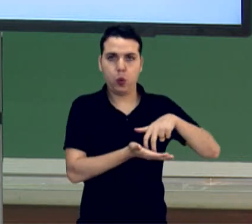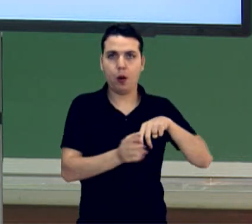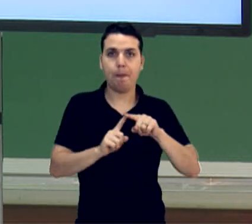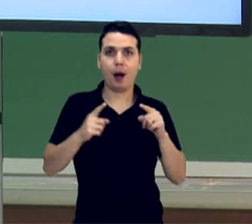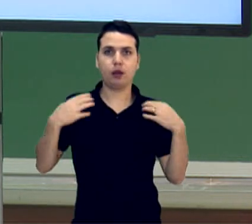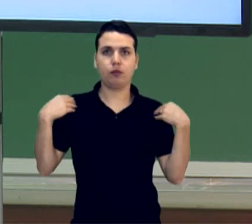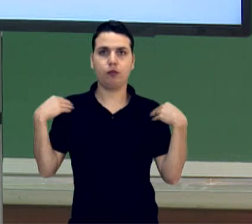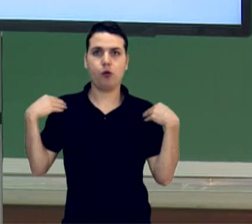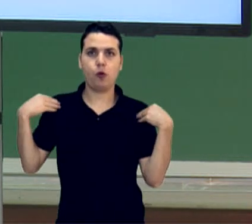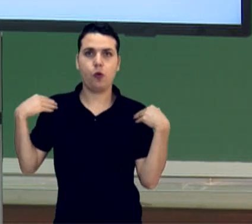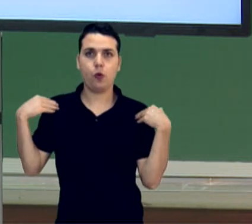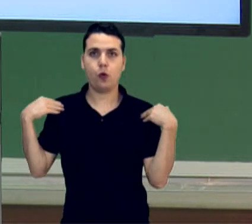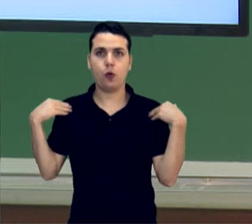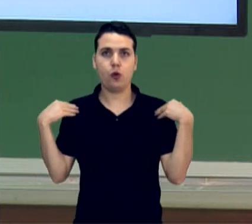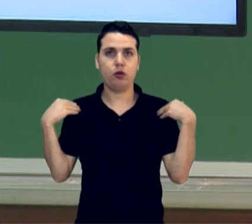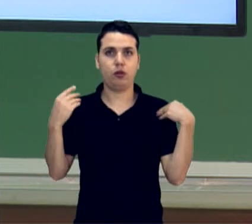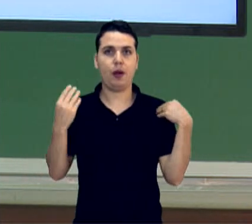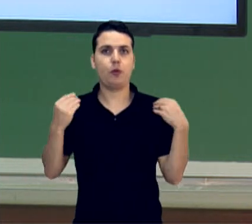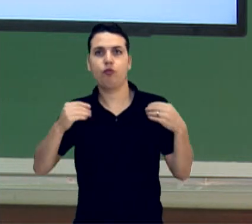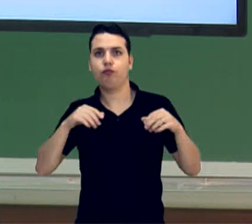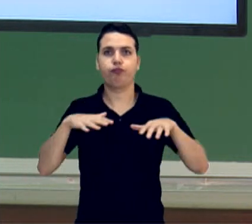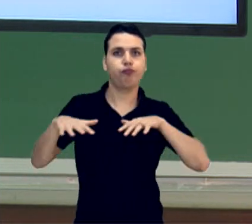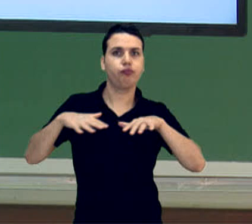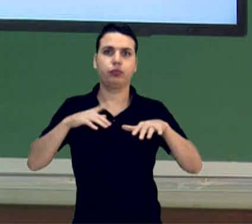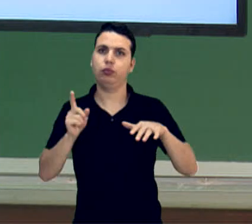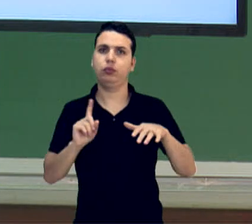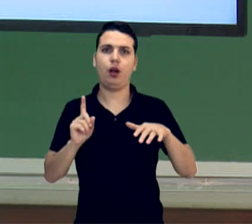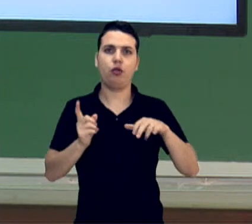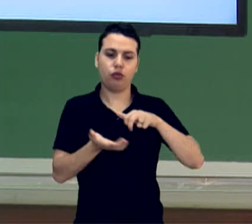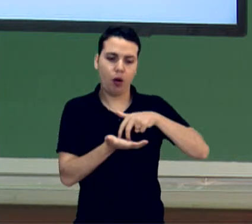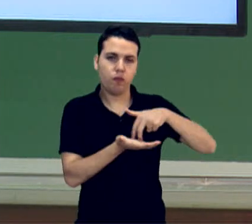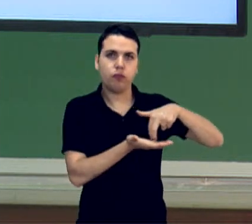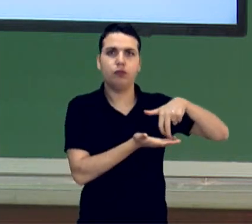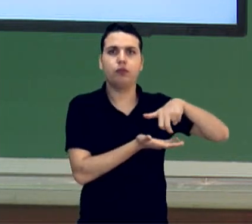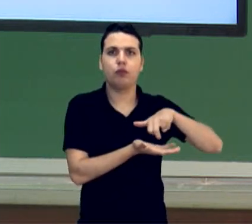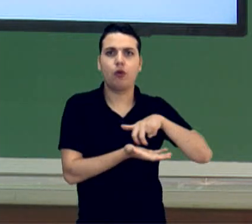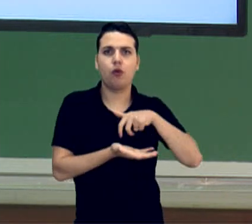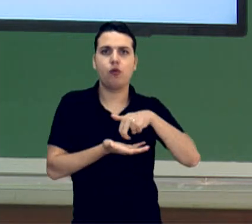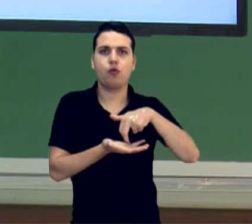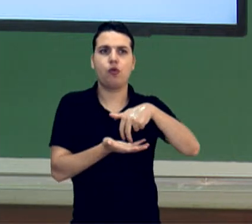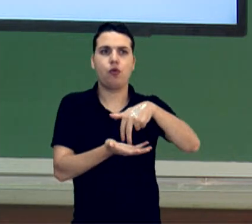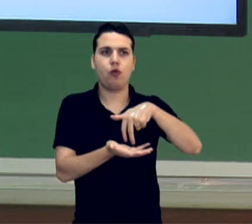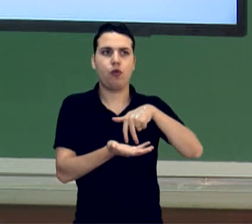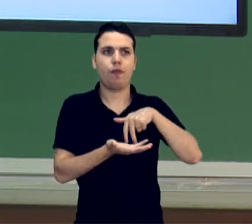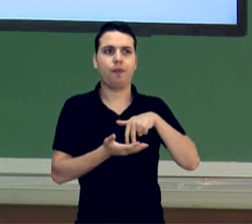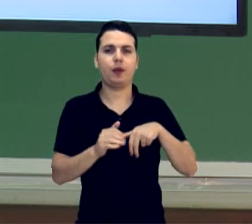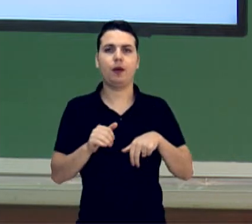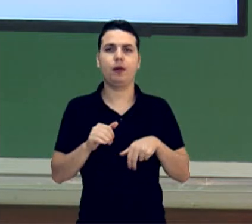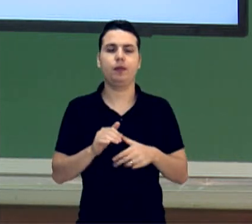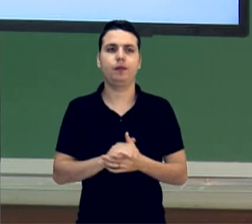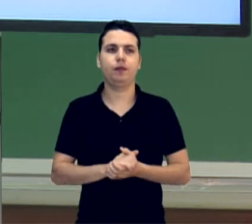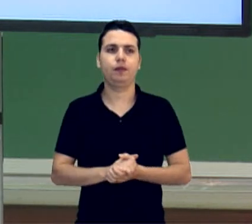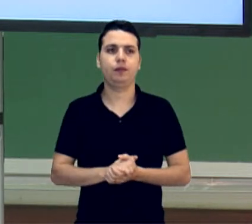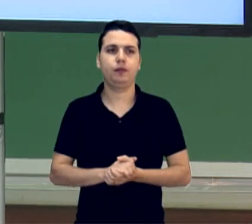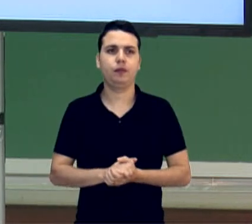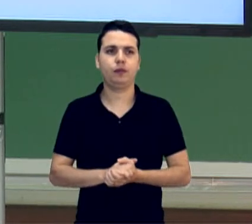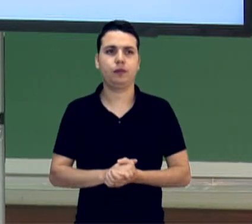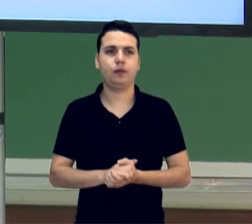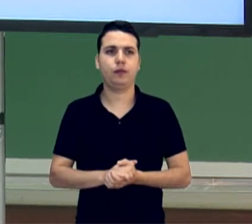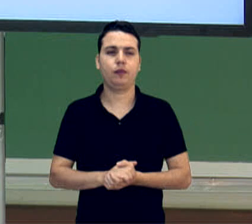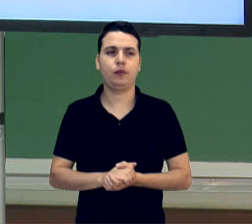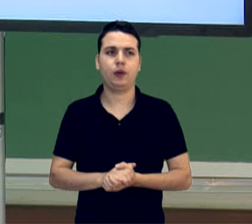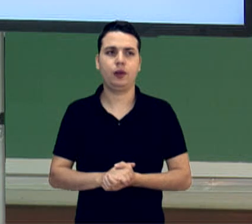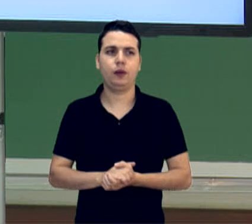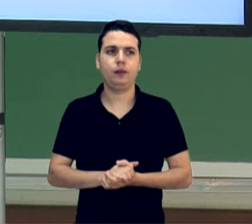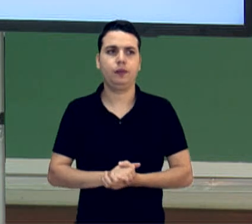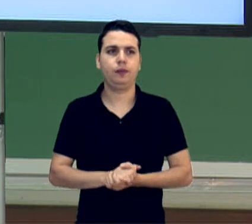par, não se movimenta muito, tá? Vejam que as mãos estão baixas, não é uma coisa assim mais elevada, mais